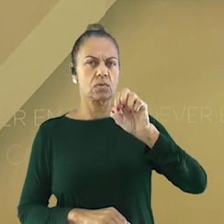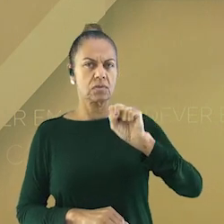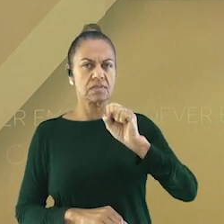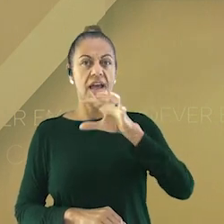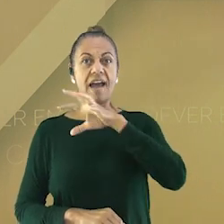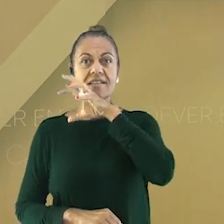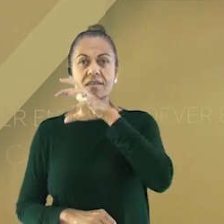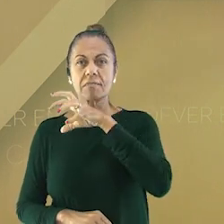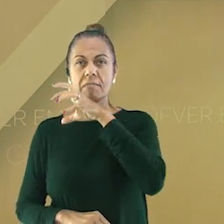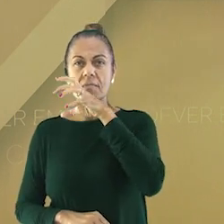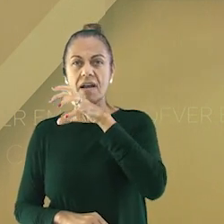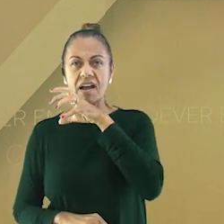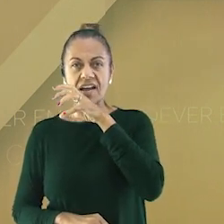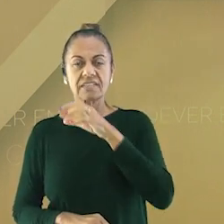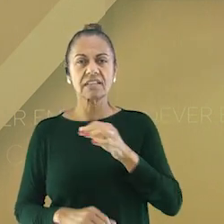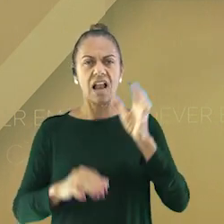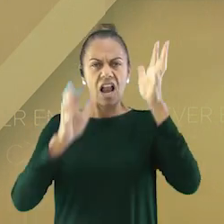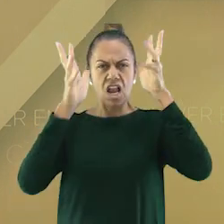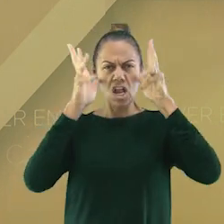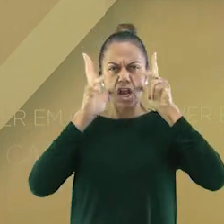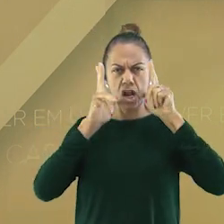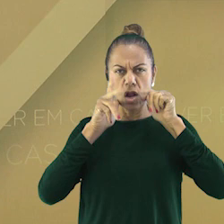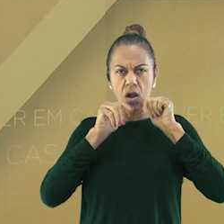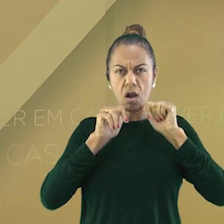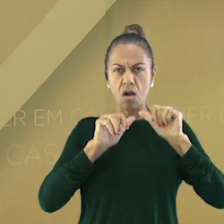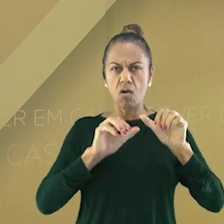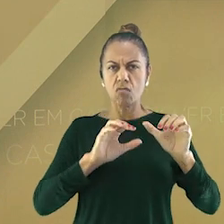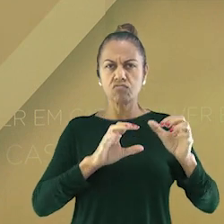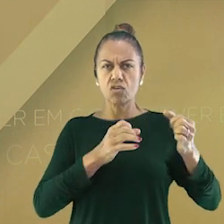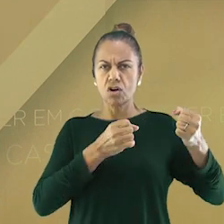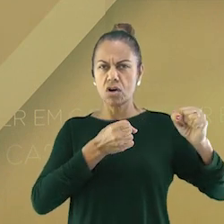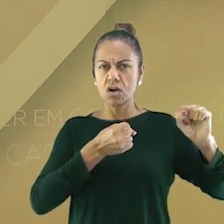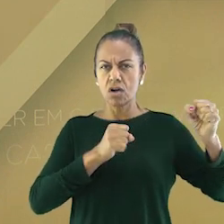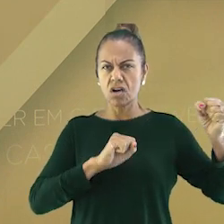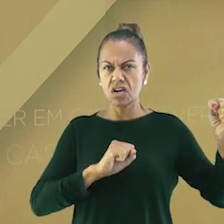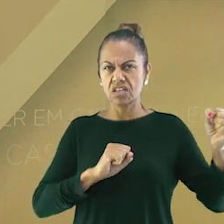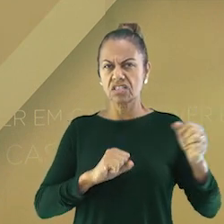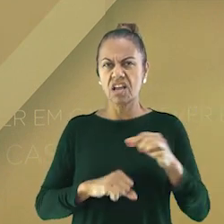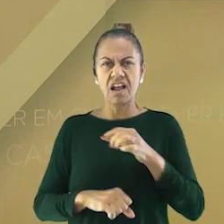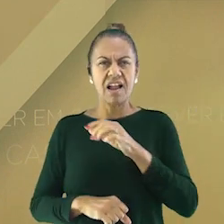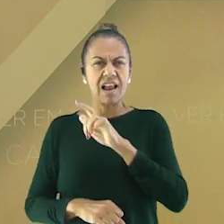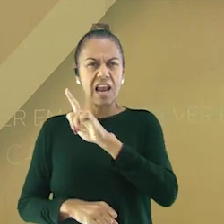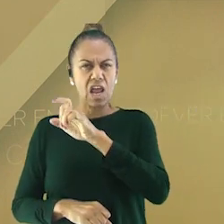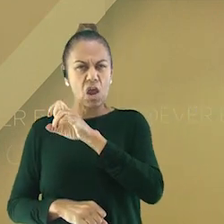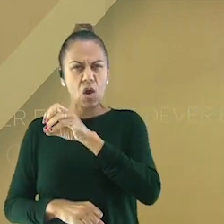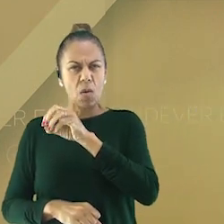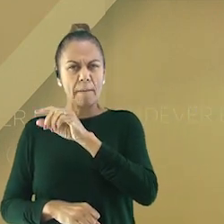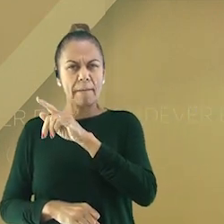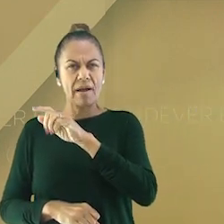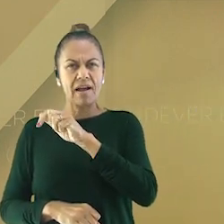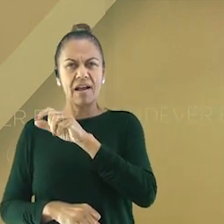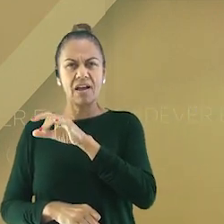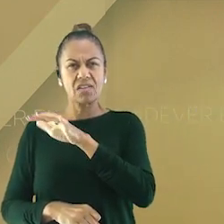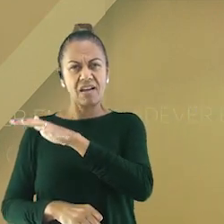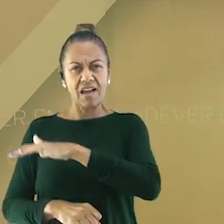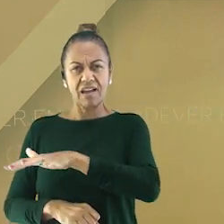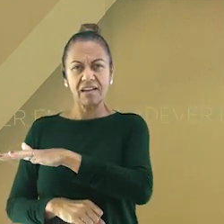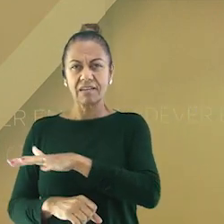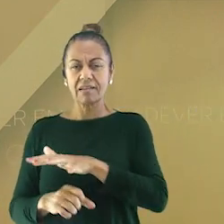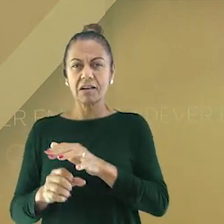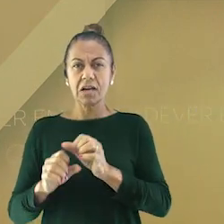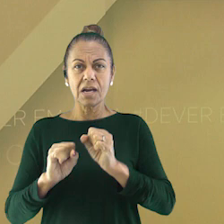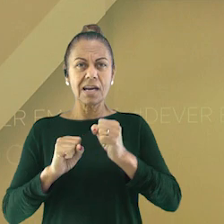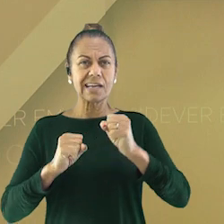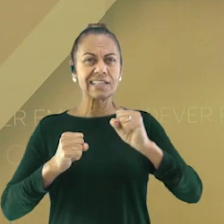taranã, lions. O adjetivo é grande, big. Para não ficar tão hardcore, vou revelar